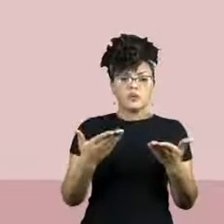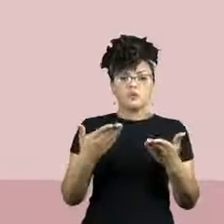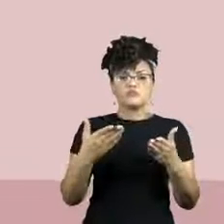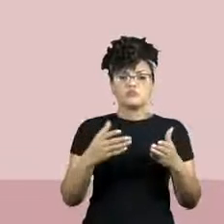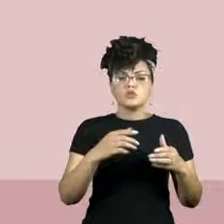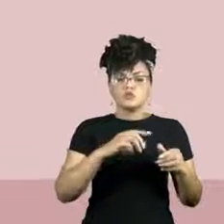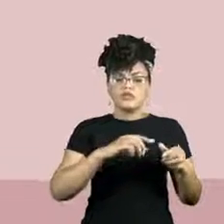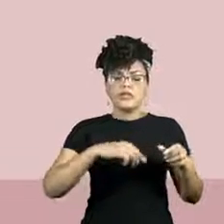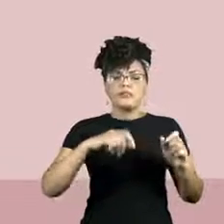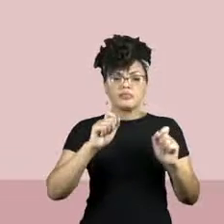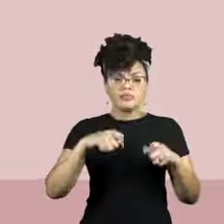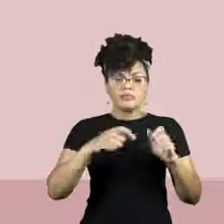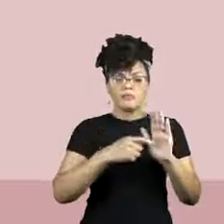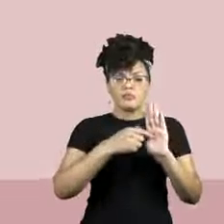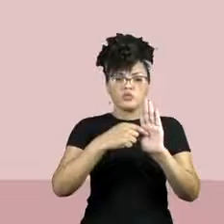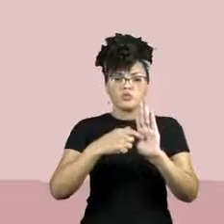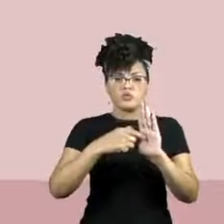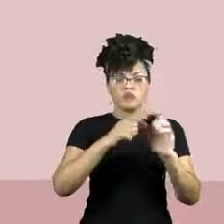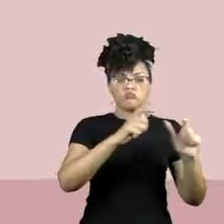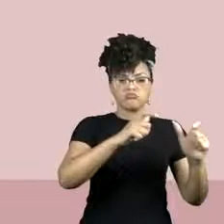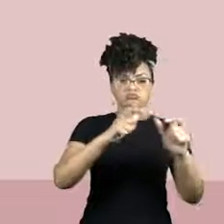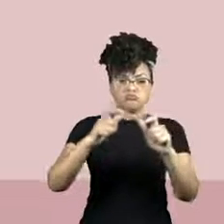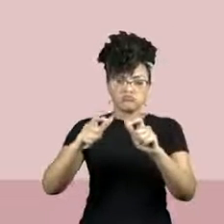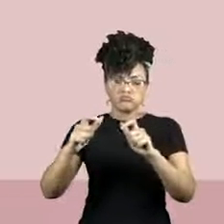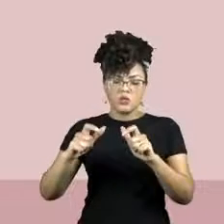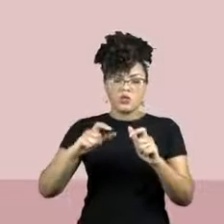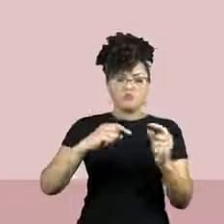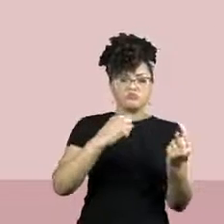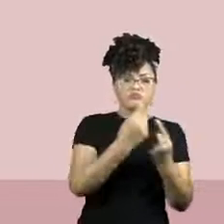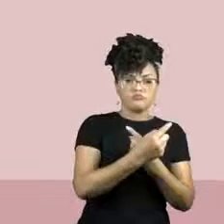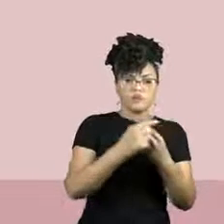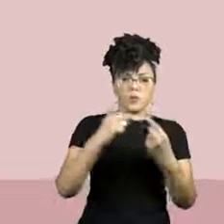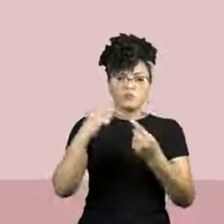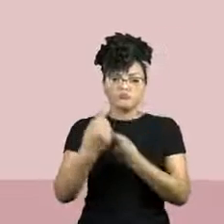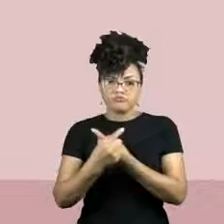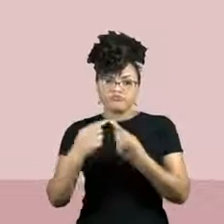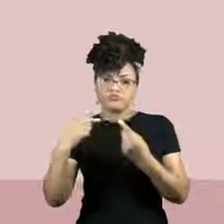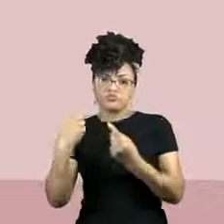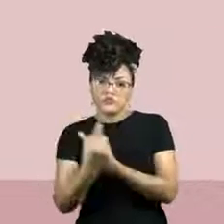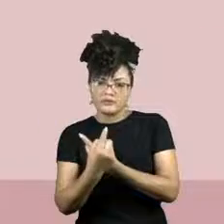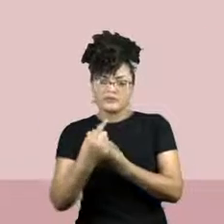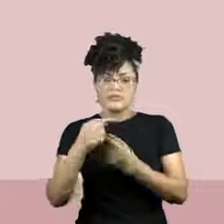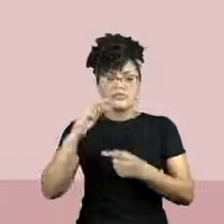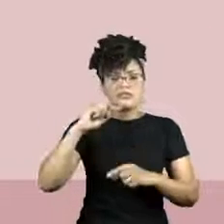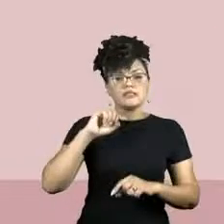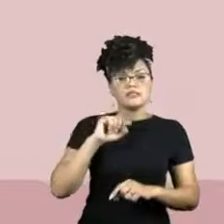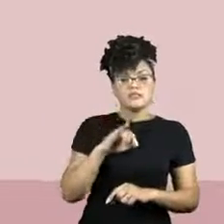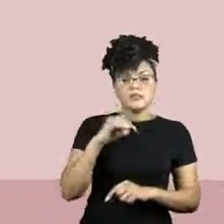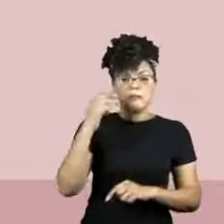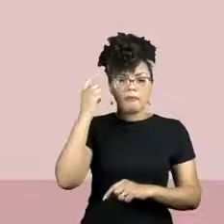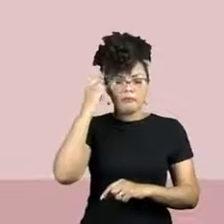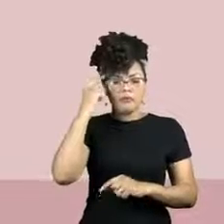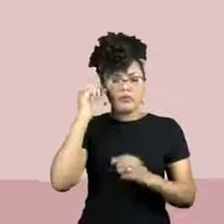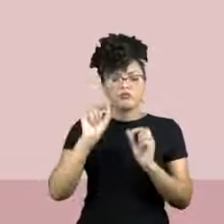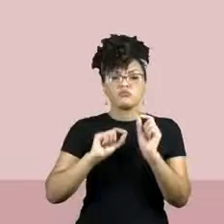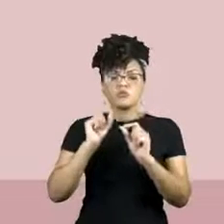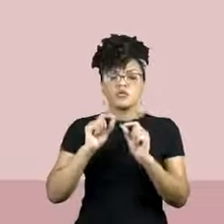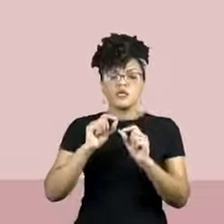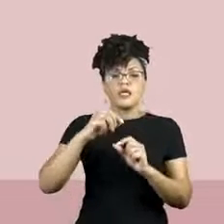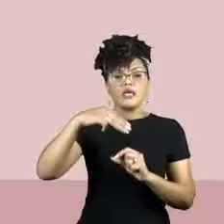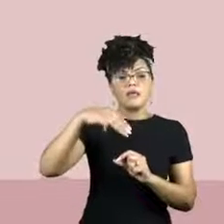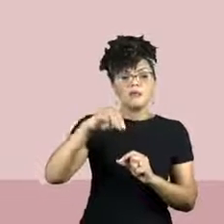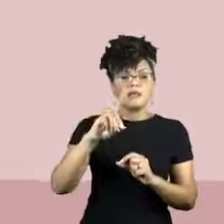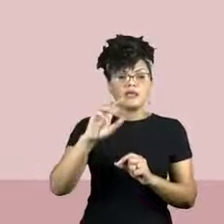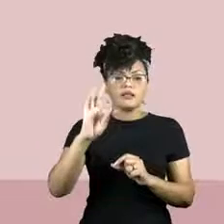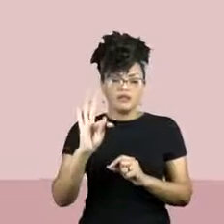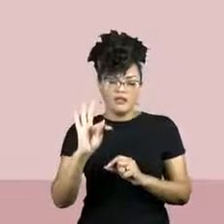seções transversais. O que são seções transversais? Se a gente pensar aqui nesse... Vamos pegar esse MDT,